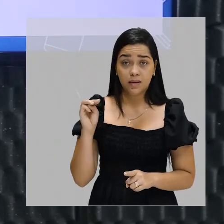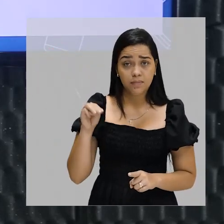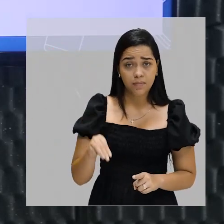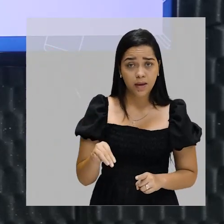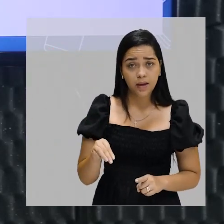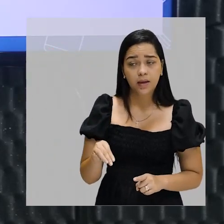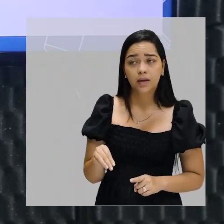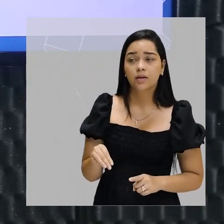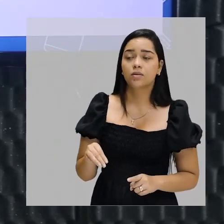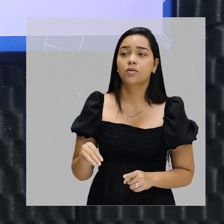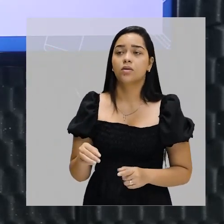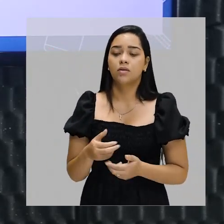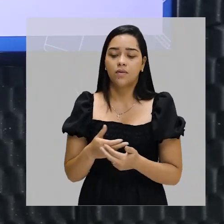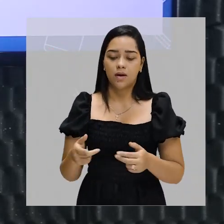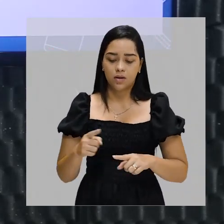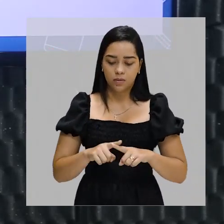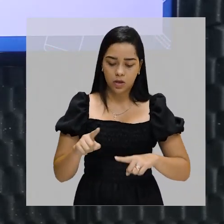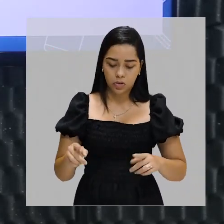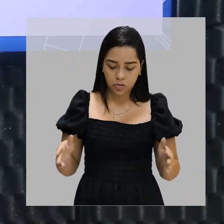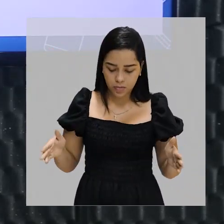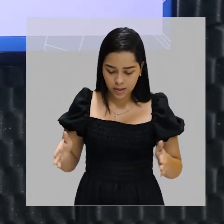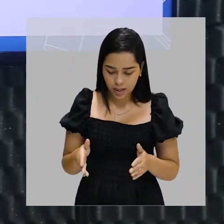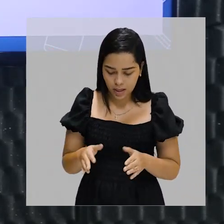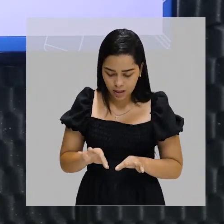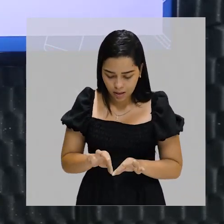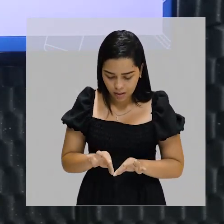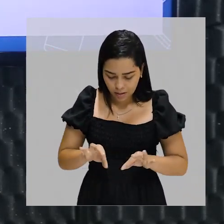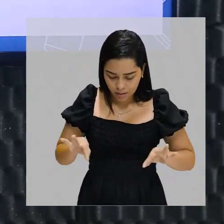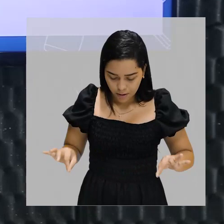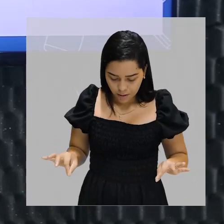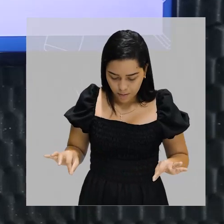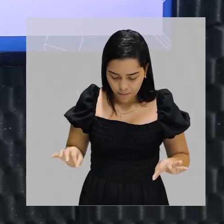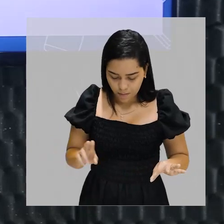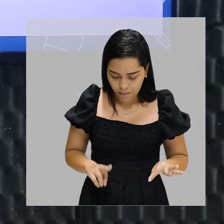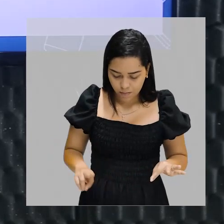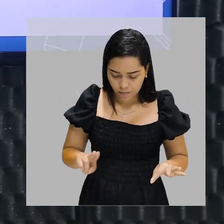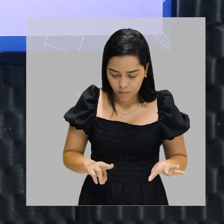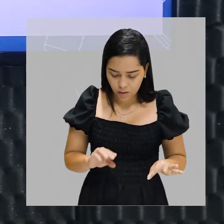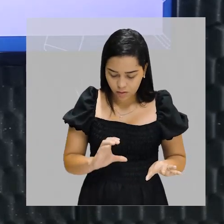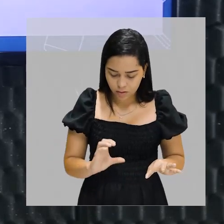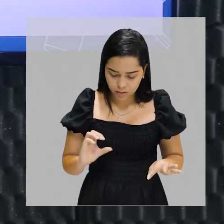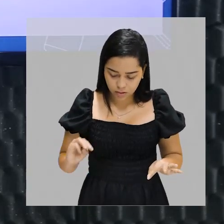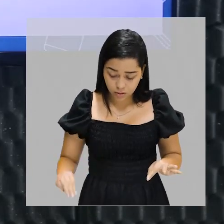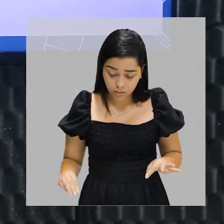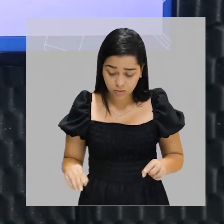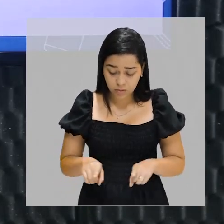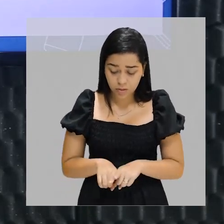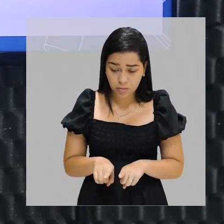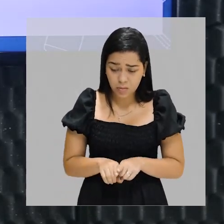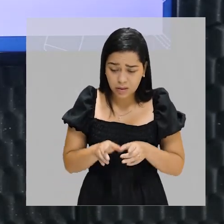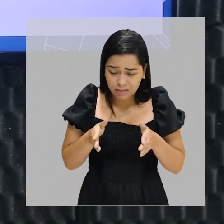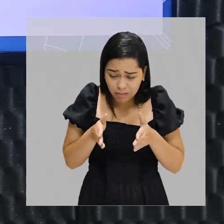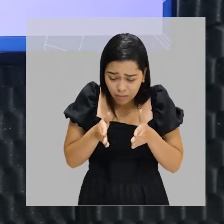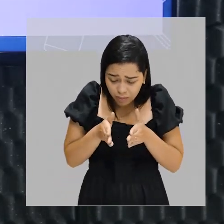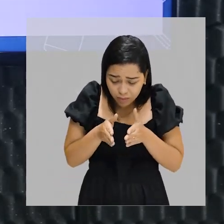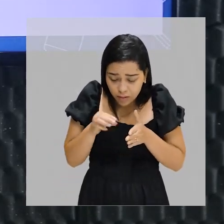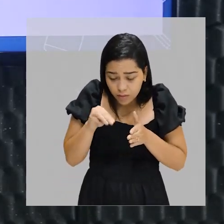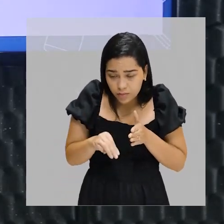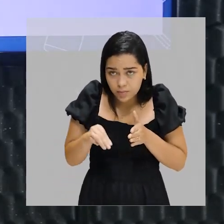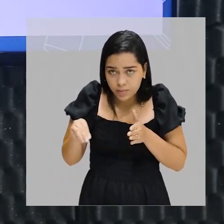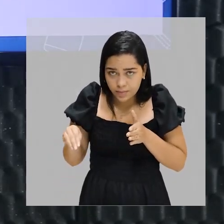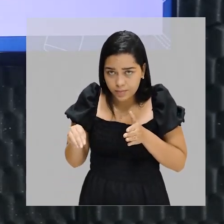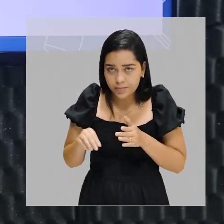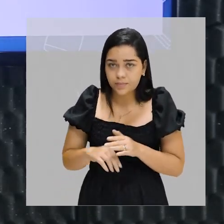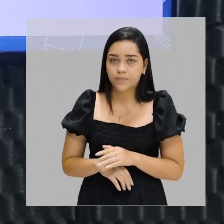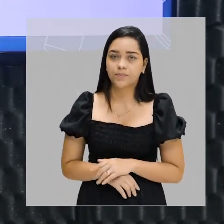metro. Objetos pequenos, né? A unidade utilizada vai ser o centímetro e objetos muito pequenos,